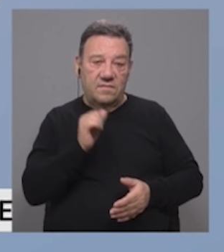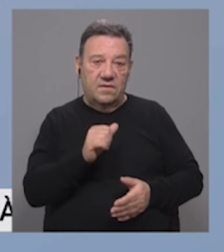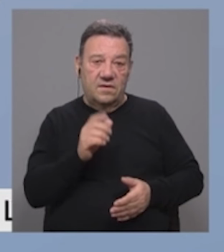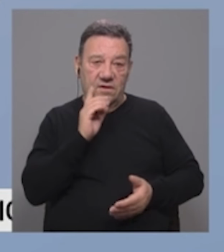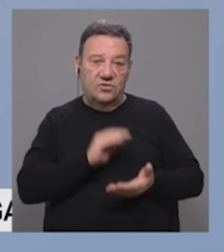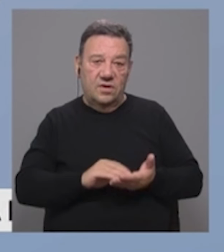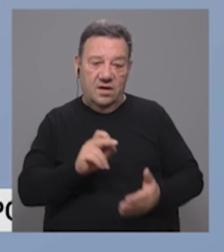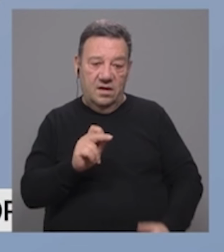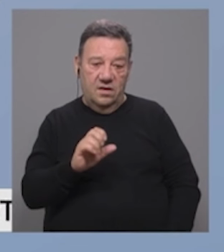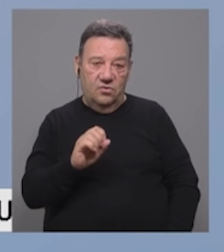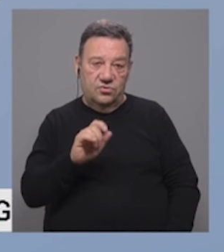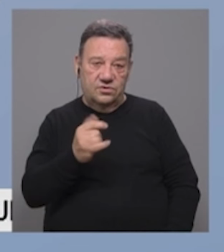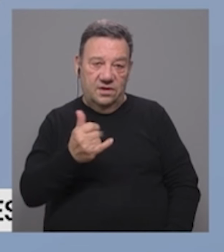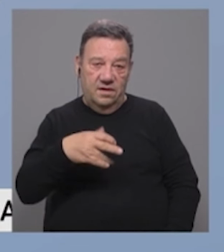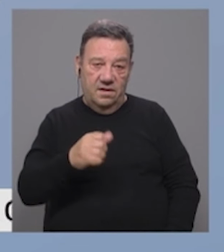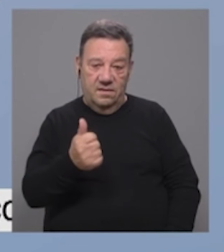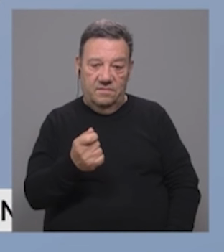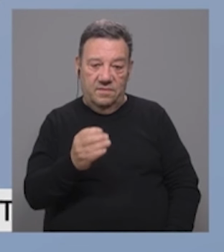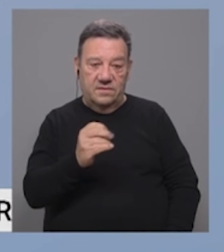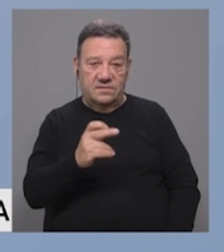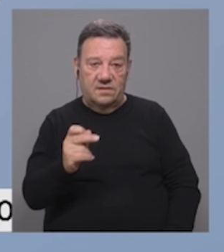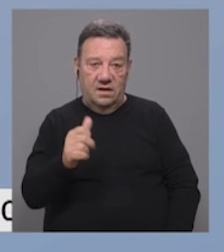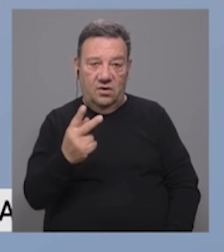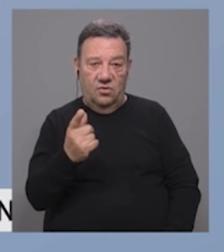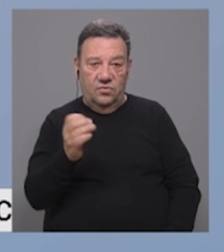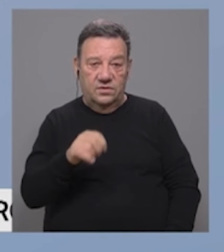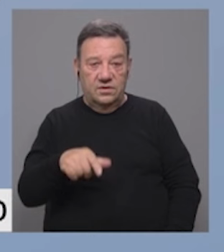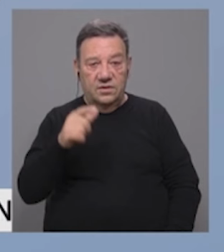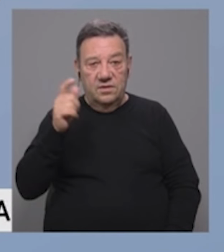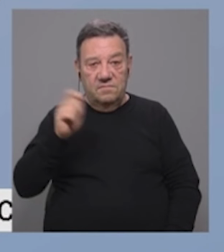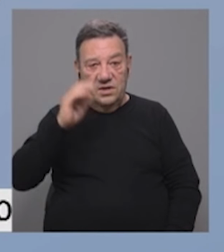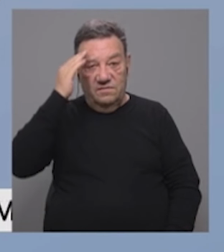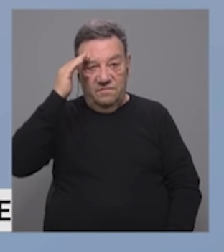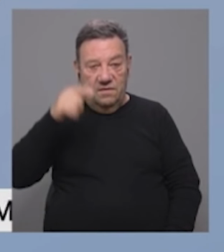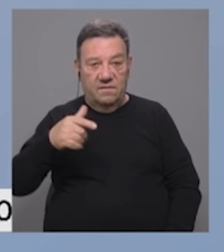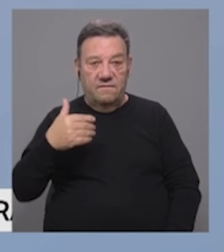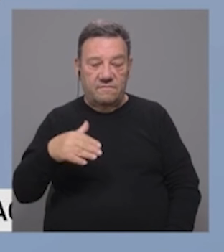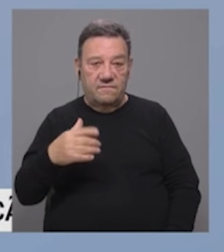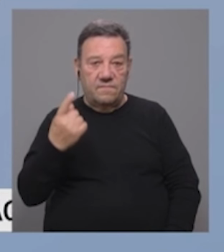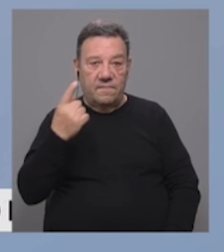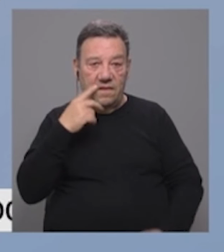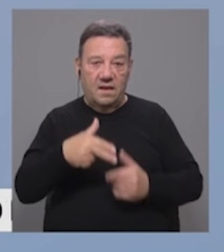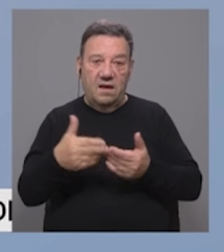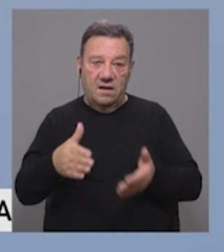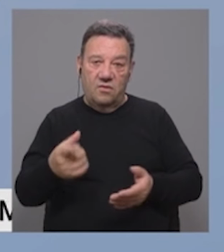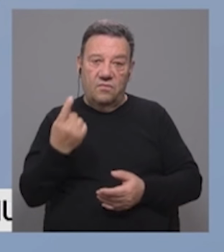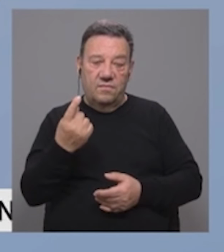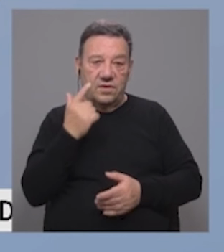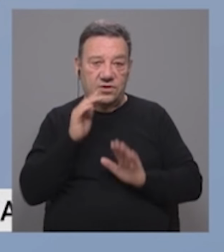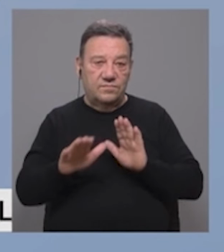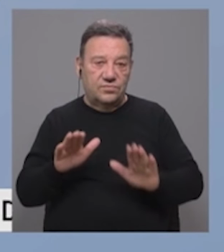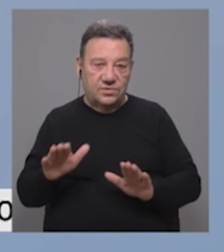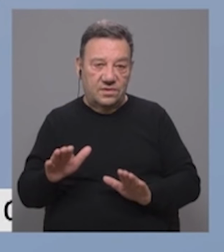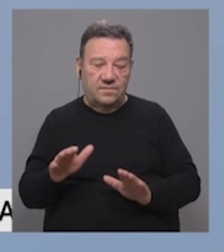escritora Agostina Bessa Luís, este mês de fevereiro vai haver uma inauguração de uma